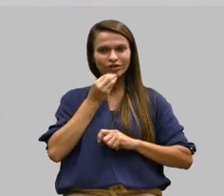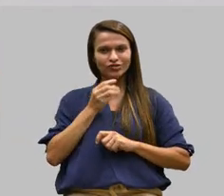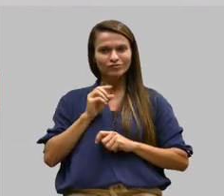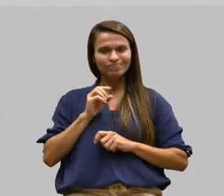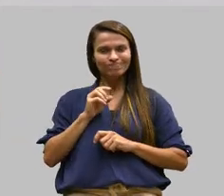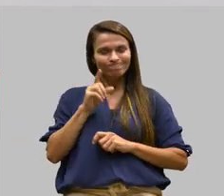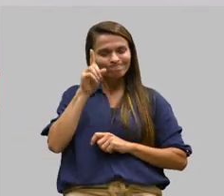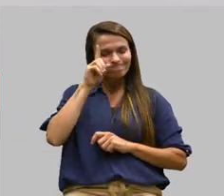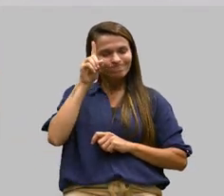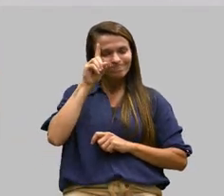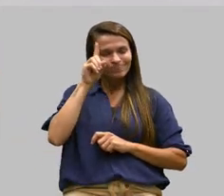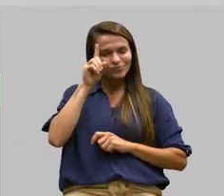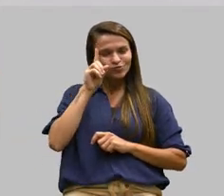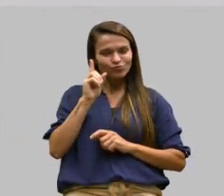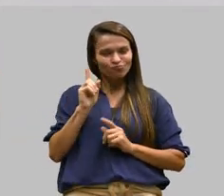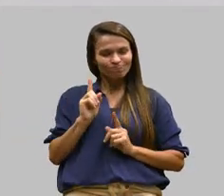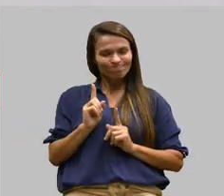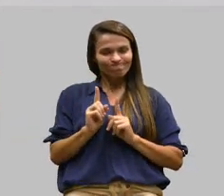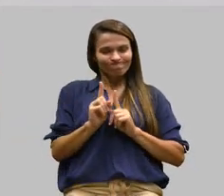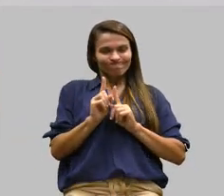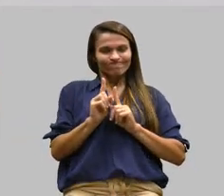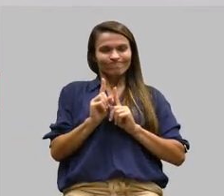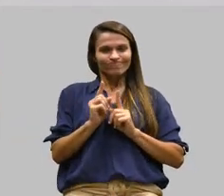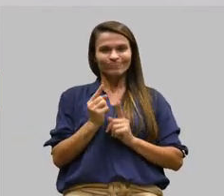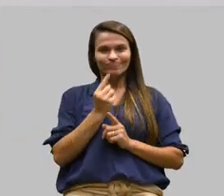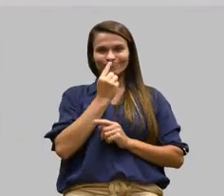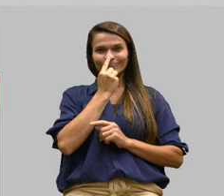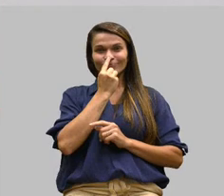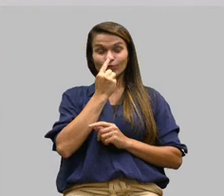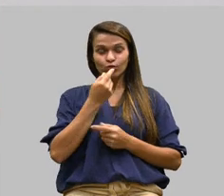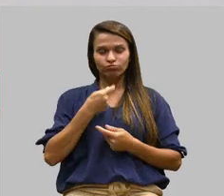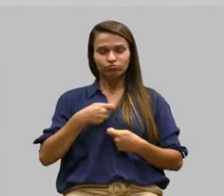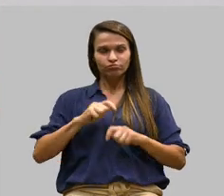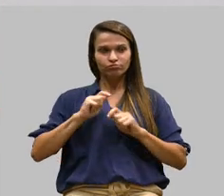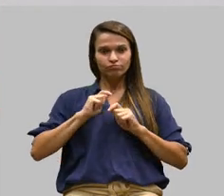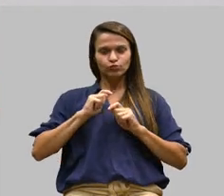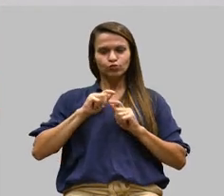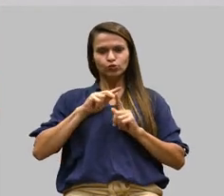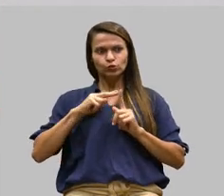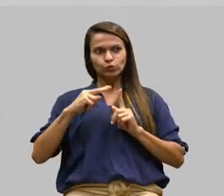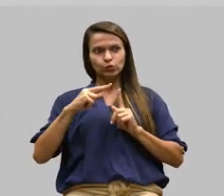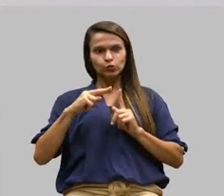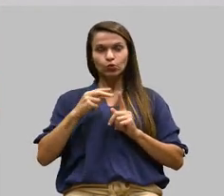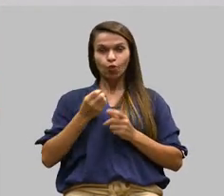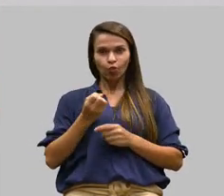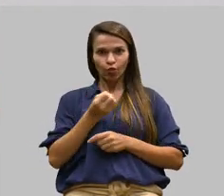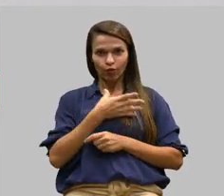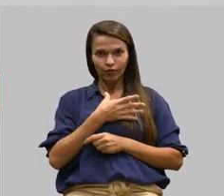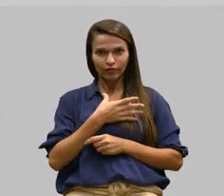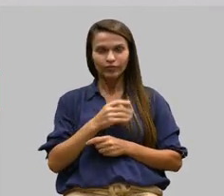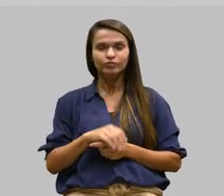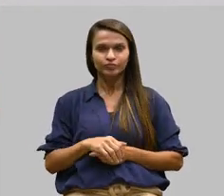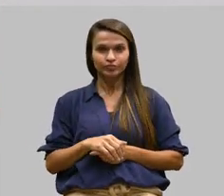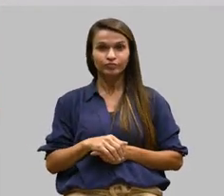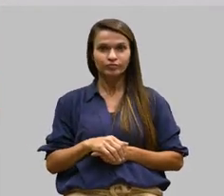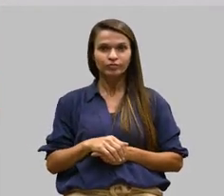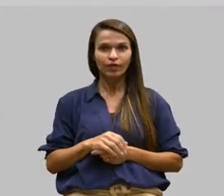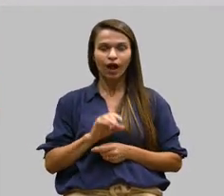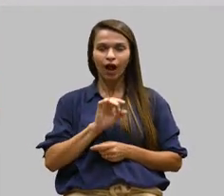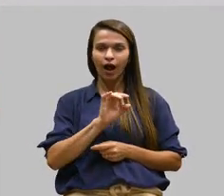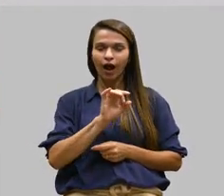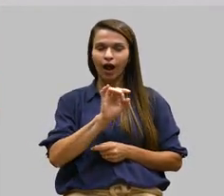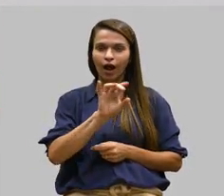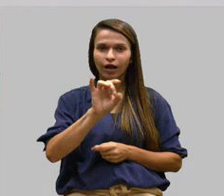né E isso trouxe um novo olhar para mim enquanto pessoa e a cada um de vocês fica aqui a mensagem